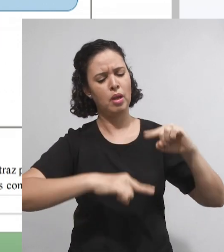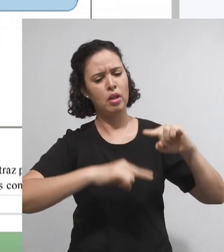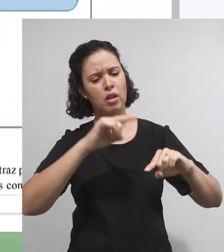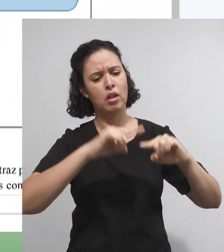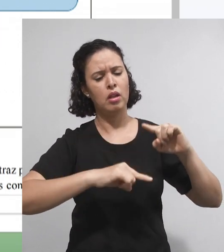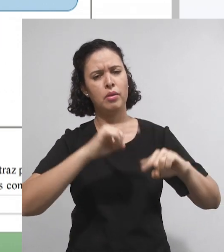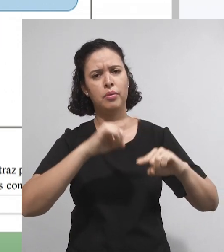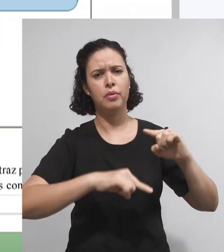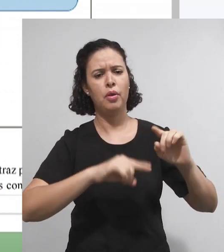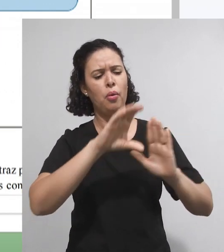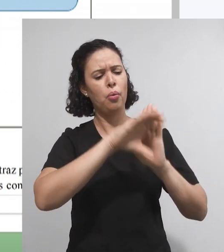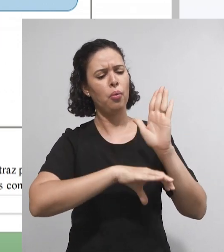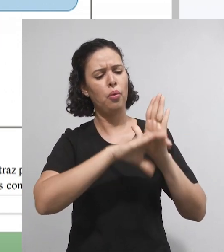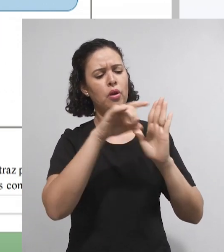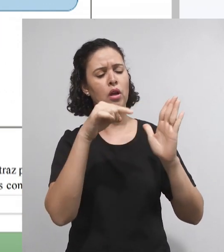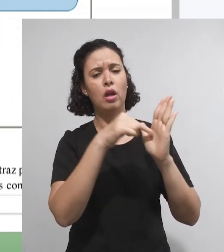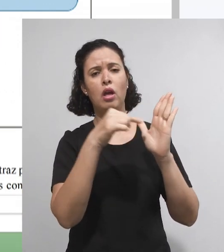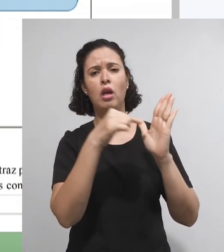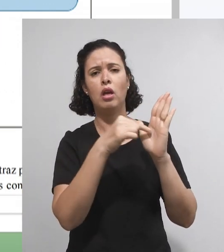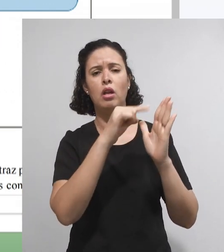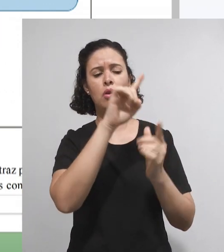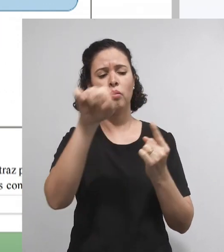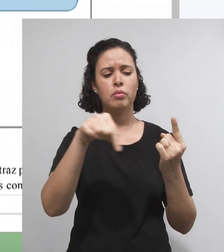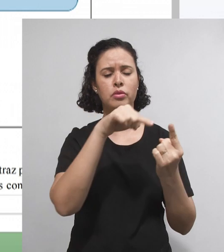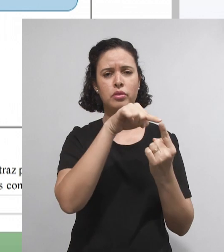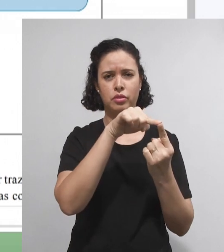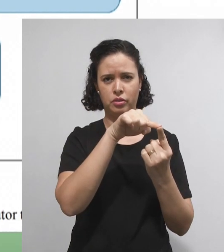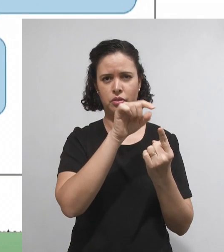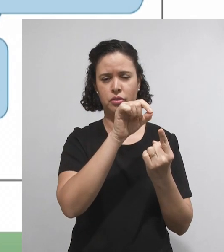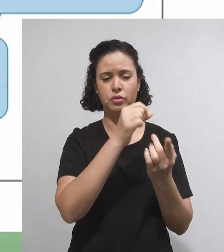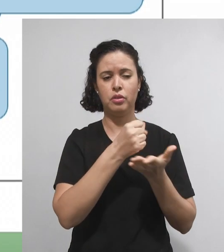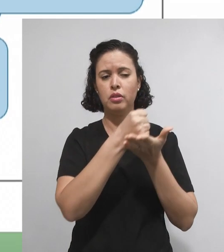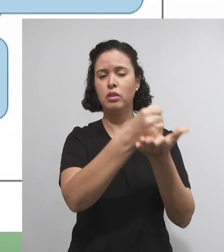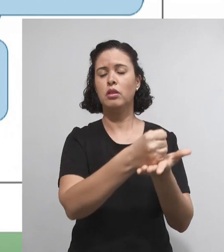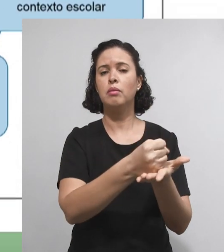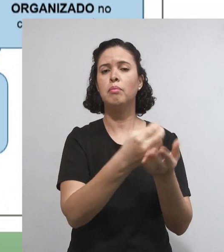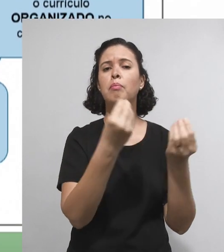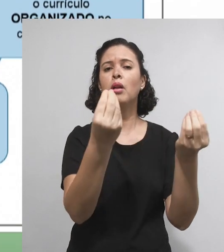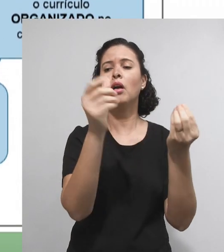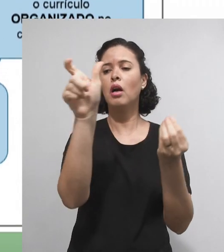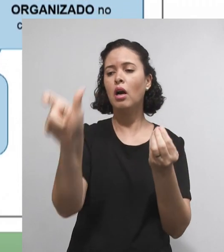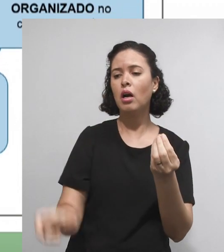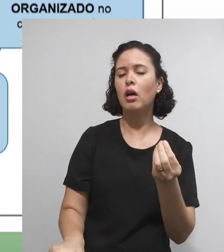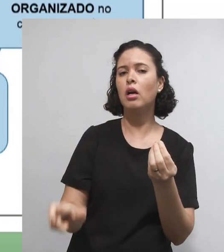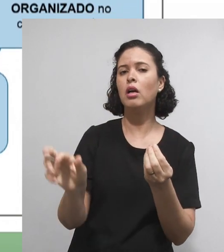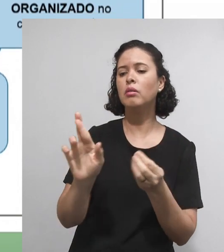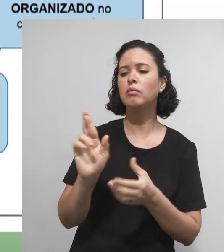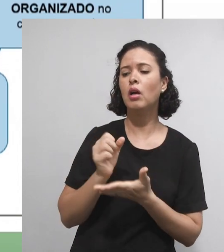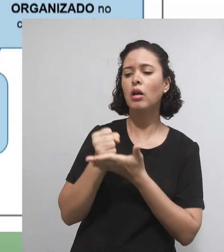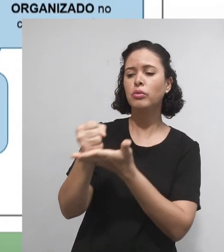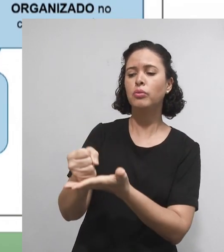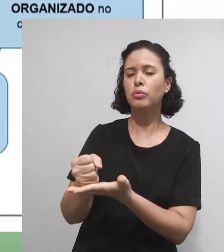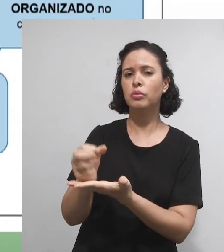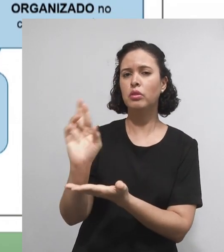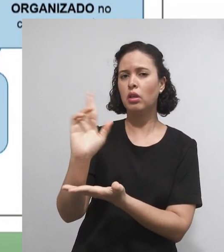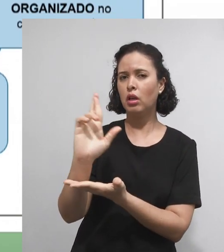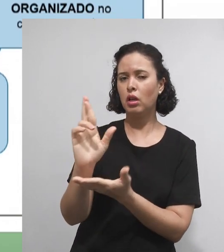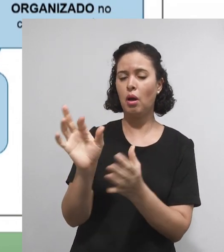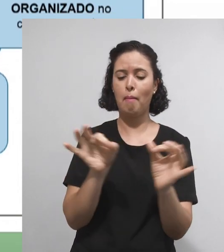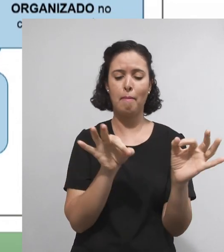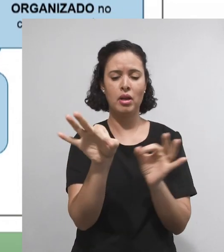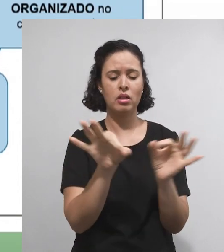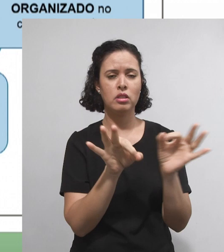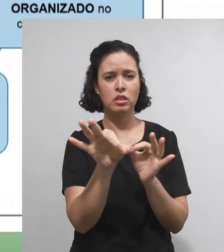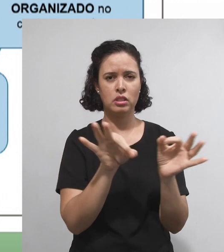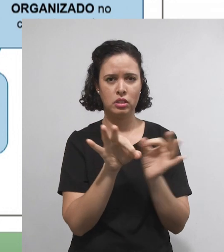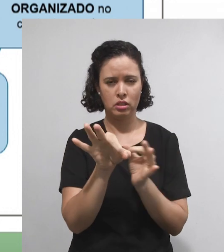quem que esse currículo está servindo? A quem que esse currículo prescrito serve? A quem que esse currículo planejado